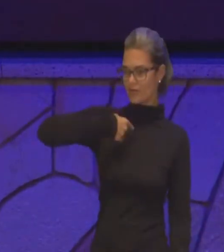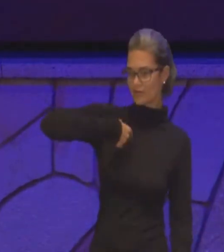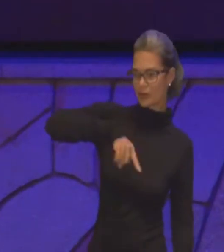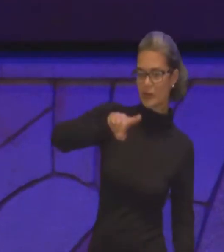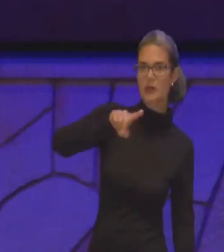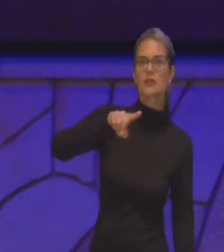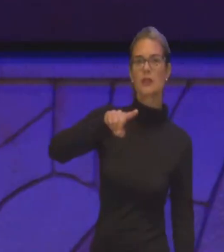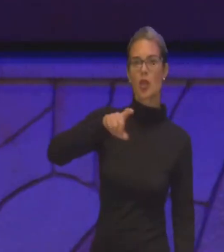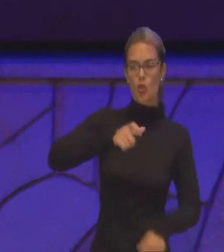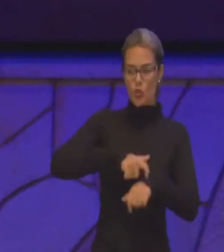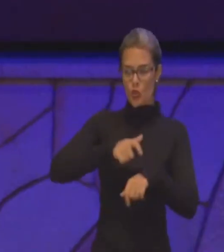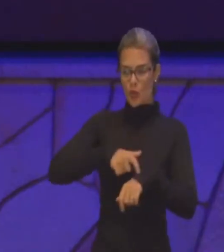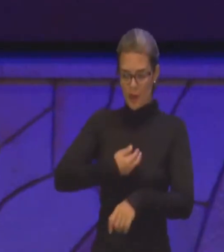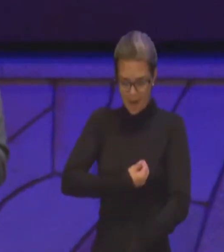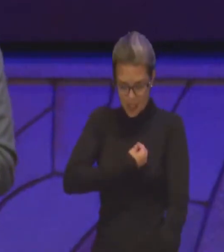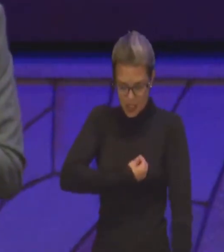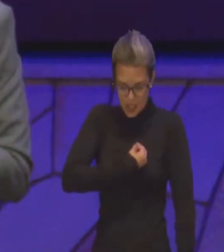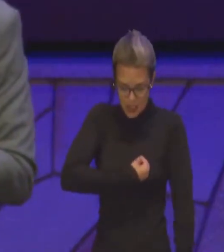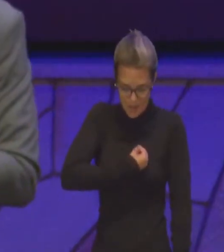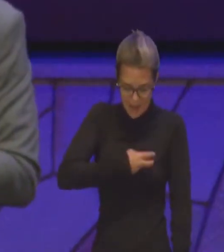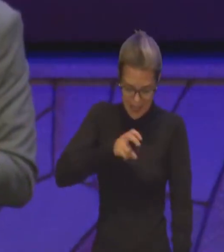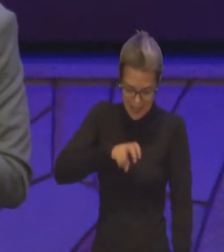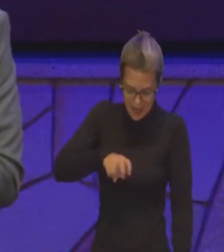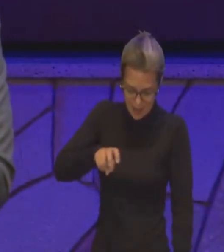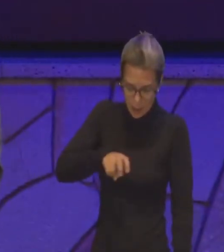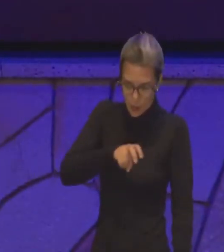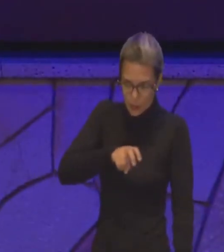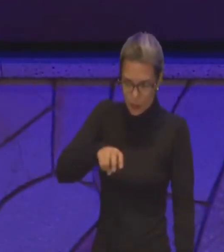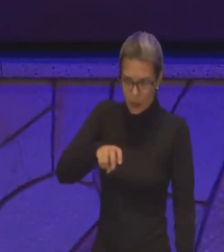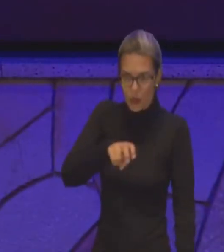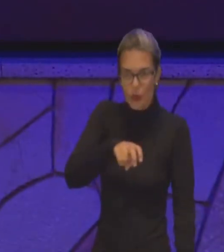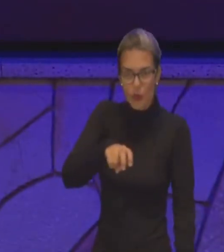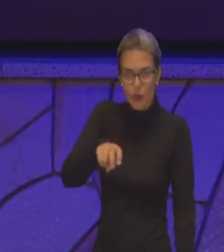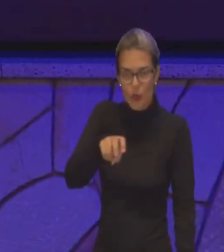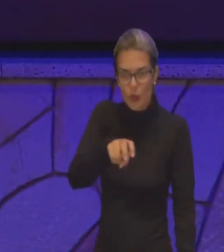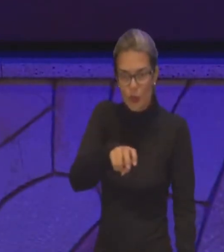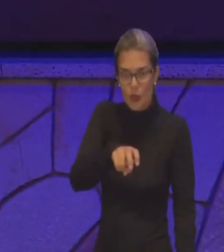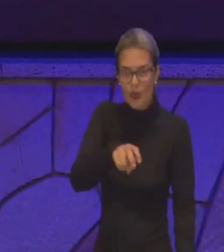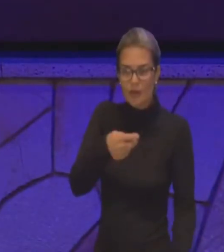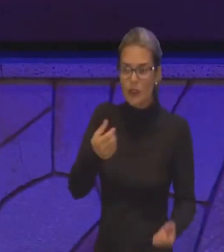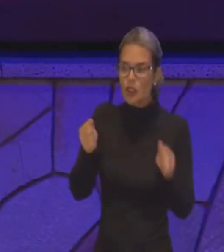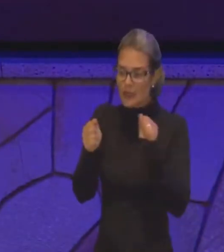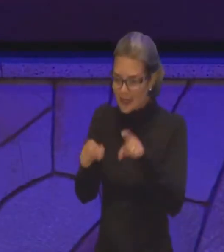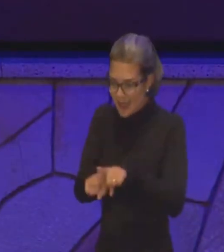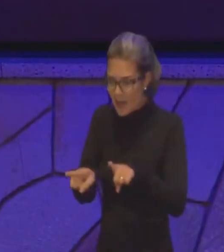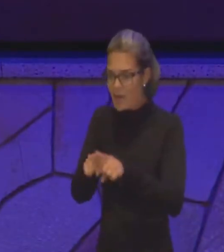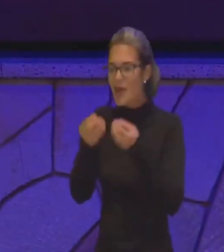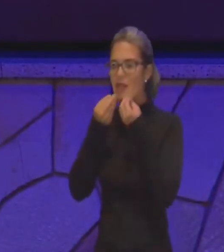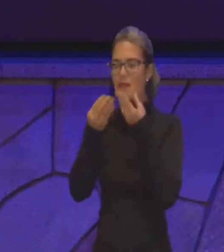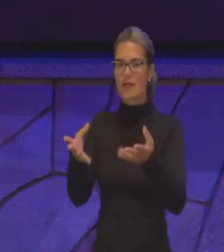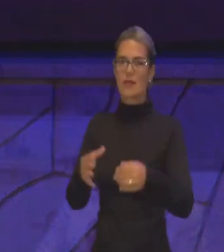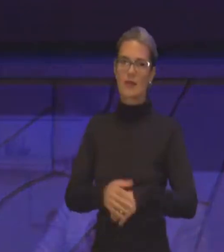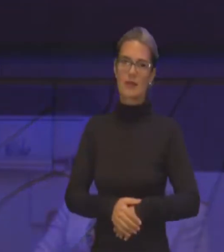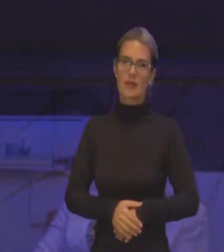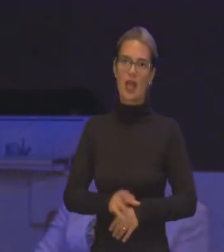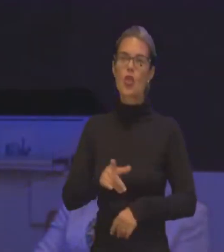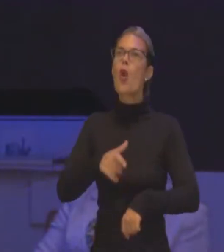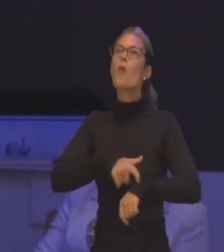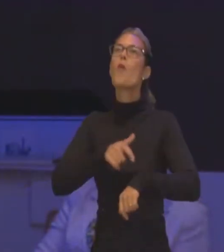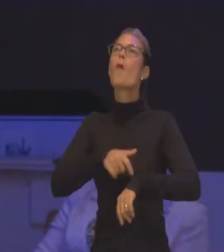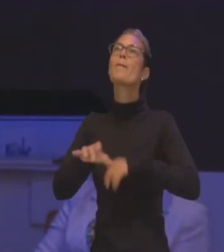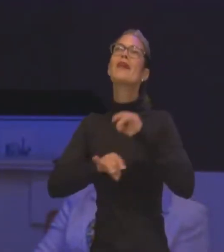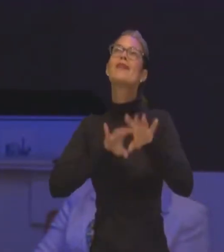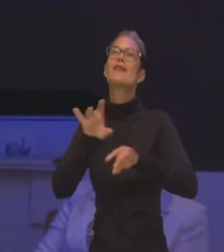ele está dizendo que agora não é algo específico para alguns, mas é para todo cristão, todo crente que